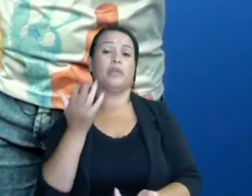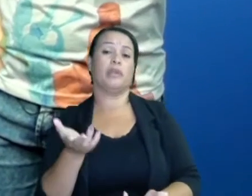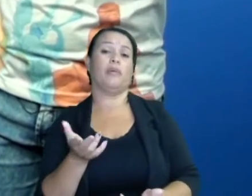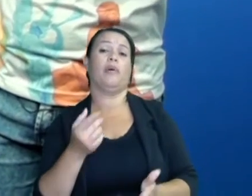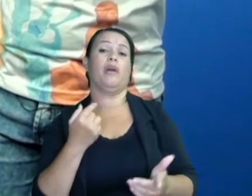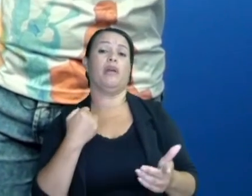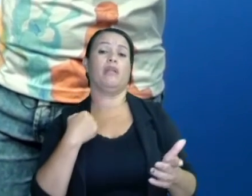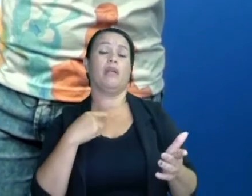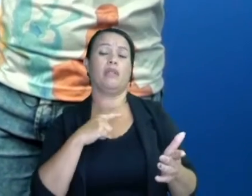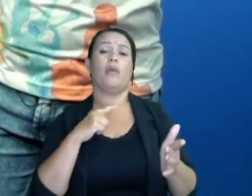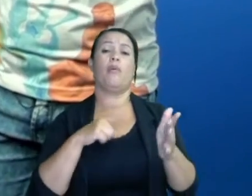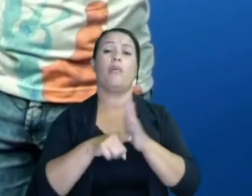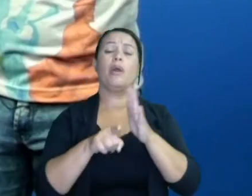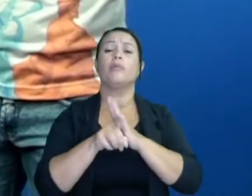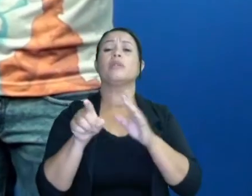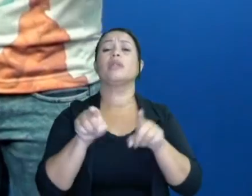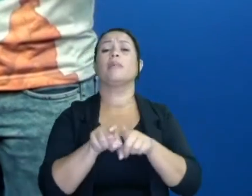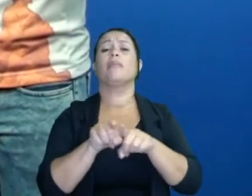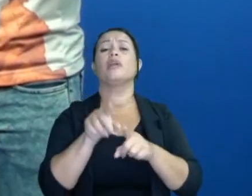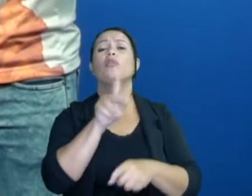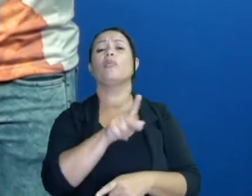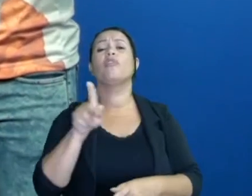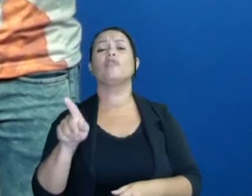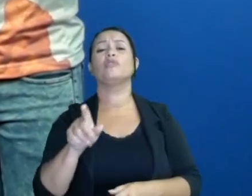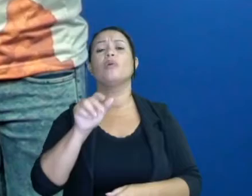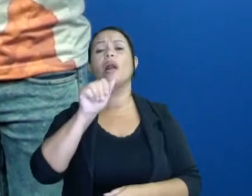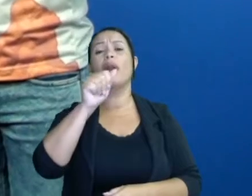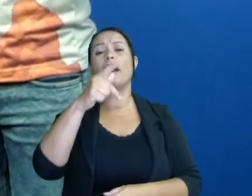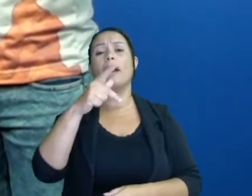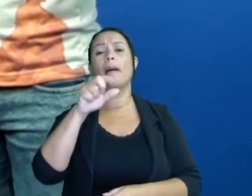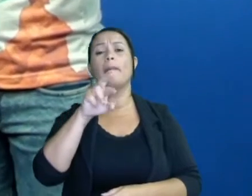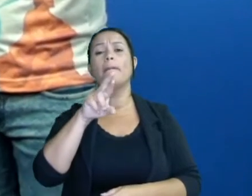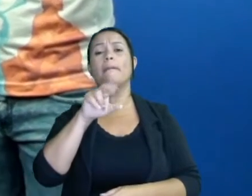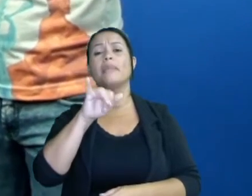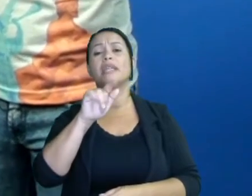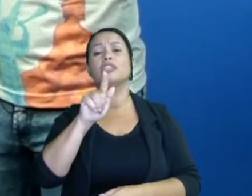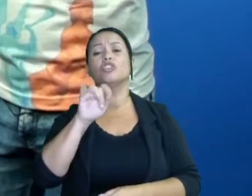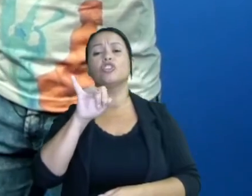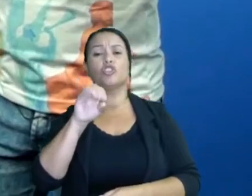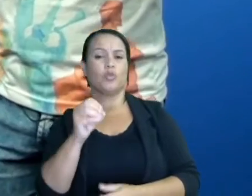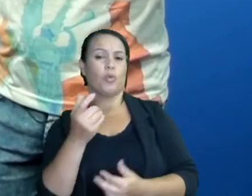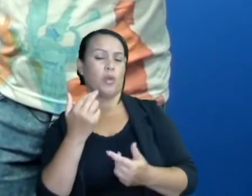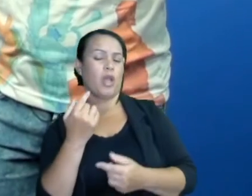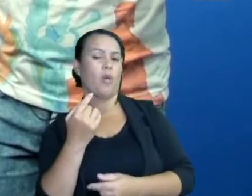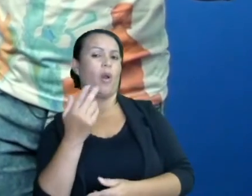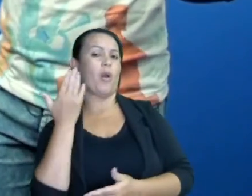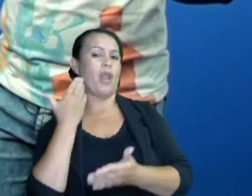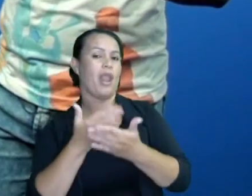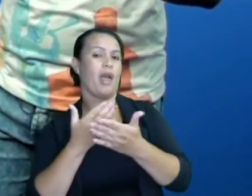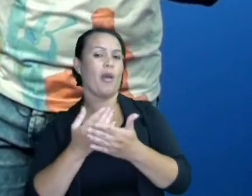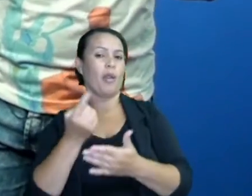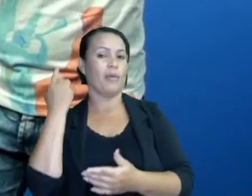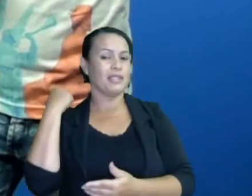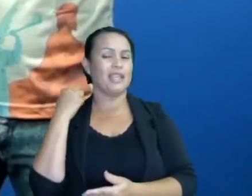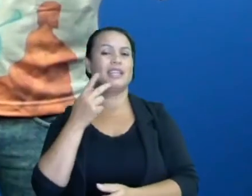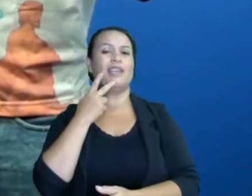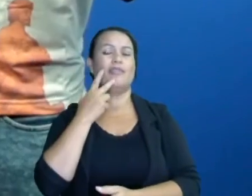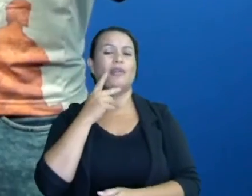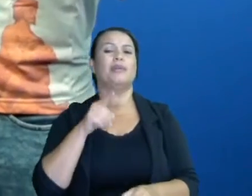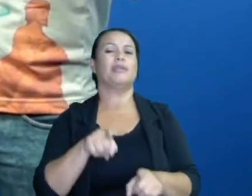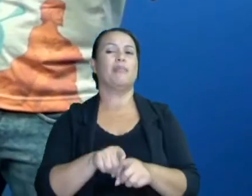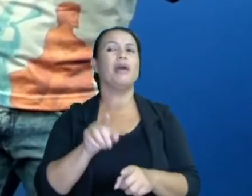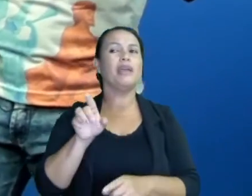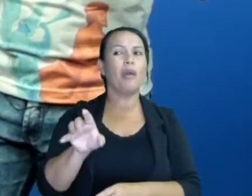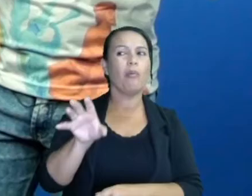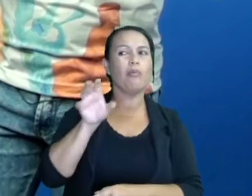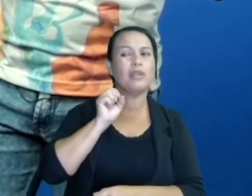foi pergunta do professor Aprígio na outra aula, então vou dar spoiler não. Pesquisa lá, tá bem? O que eu